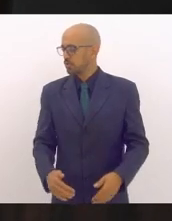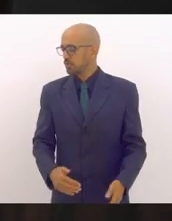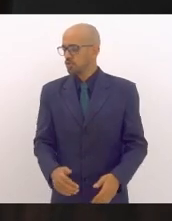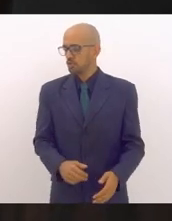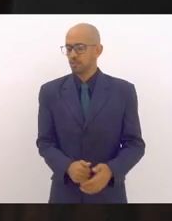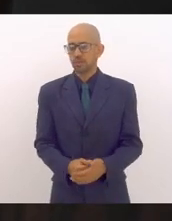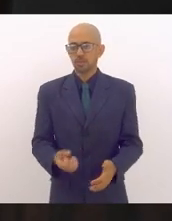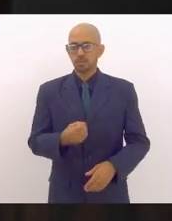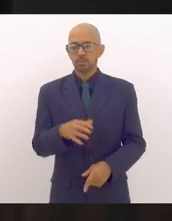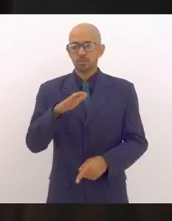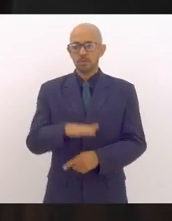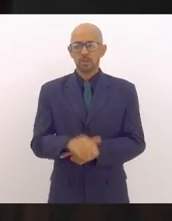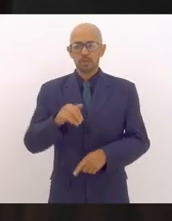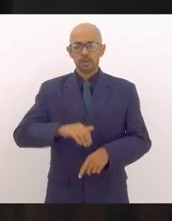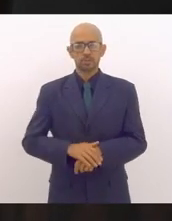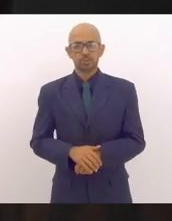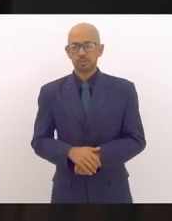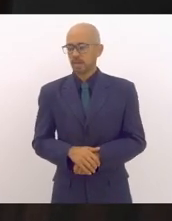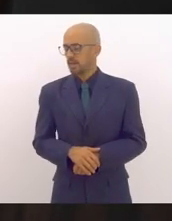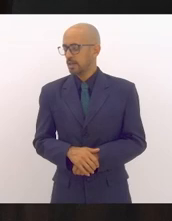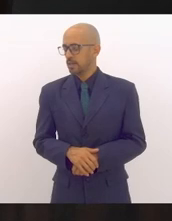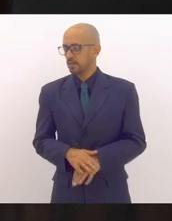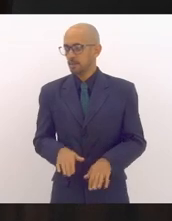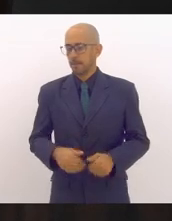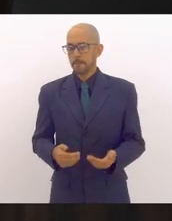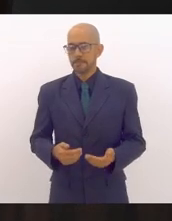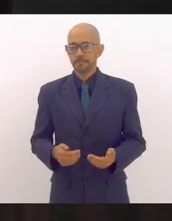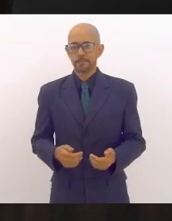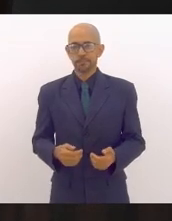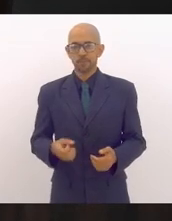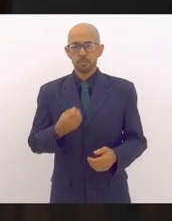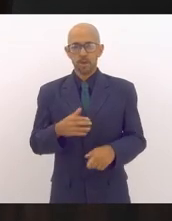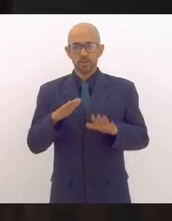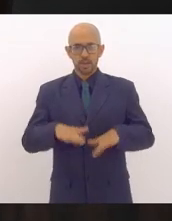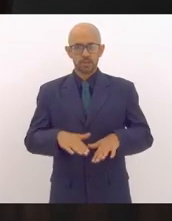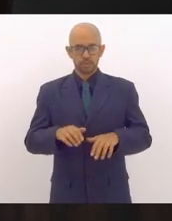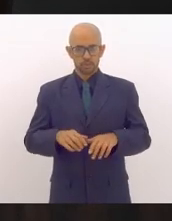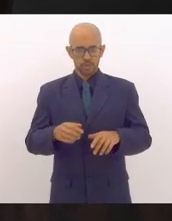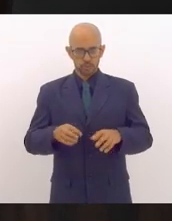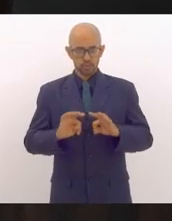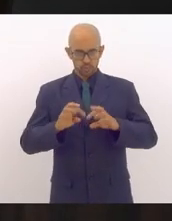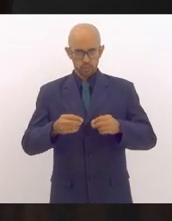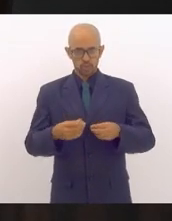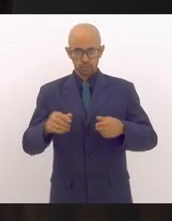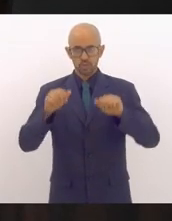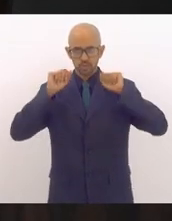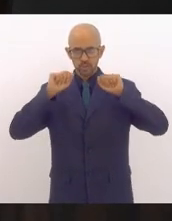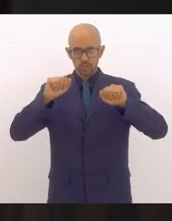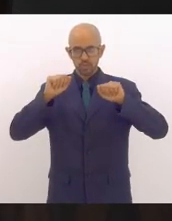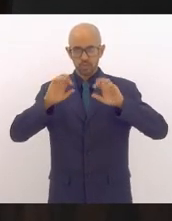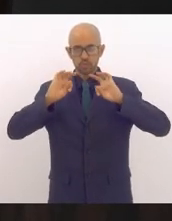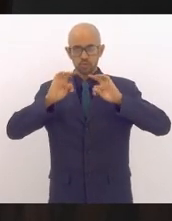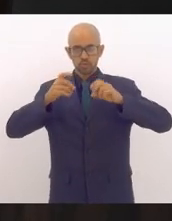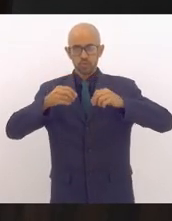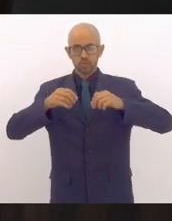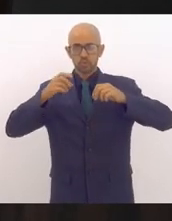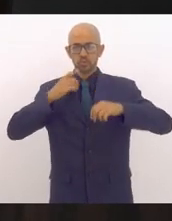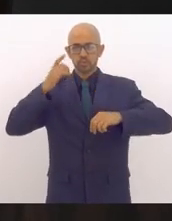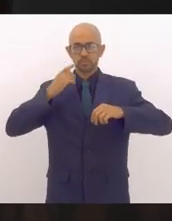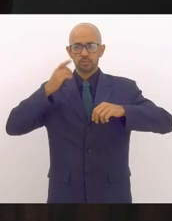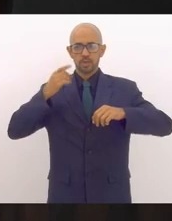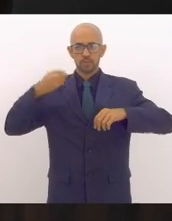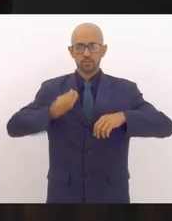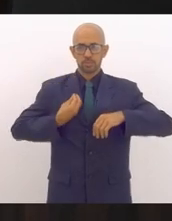boa tarde. Boa tarde a todas e todos. As assessoras, assessores, deputadas